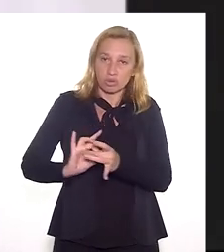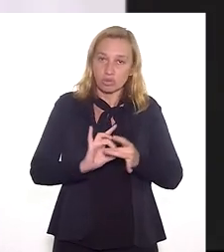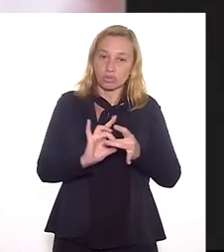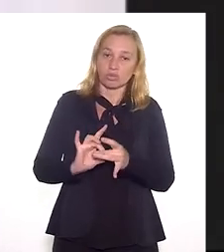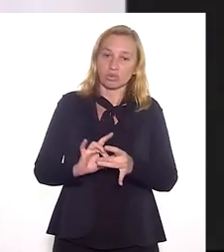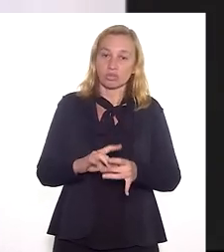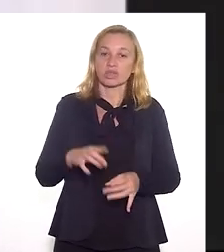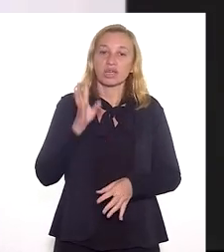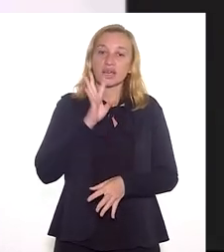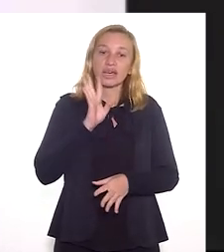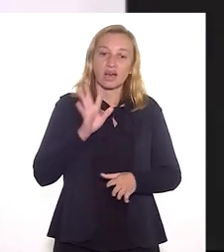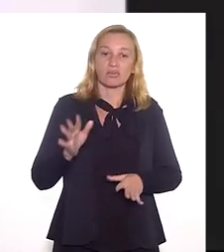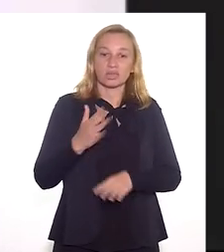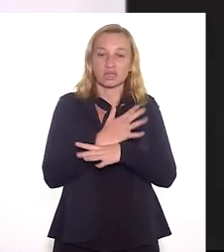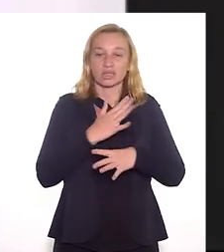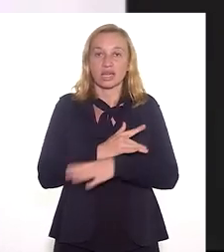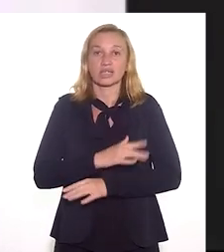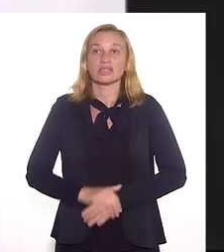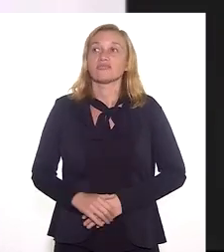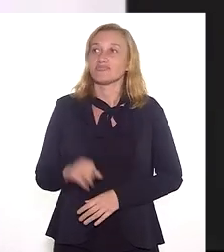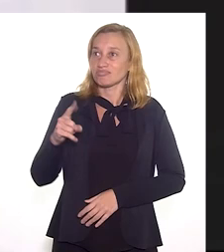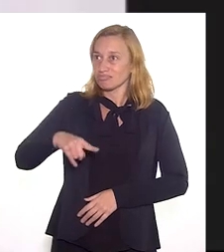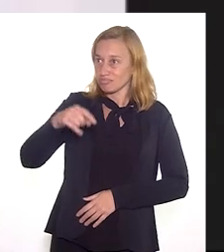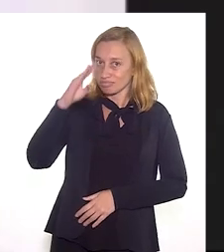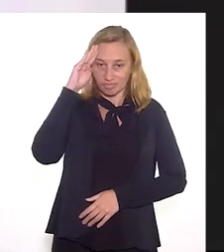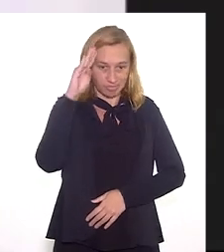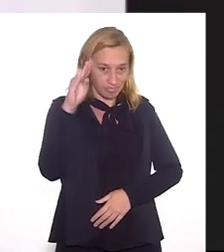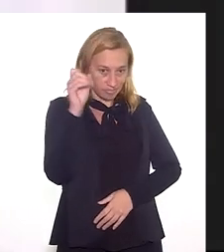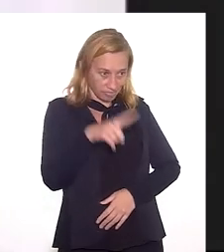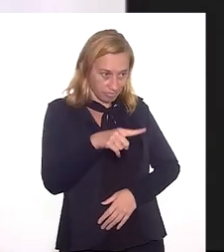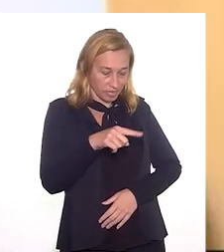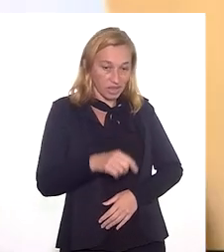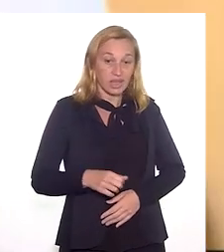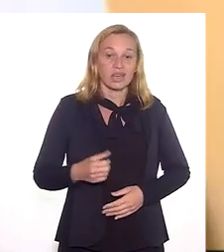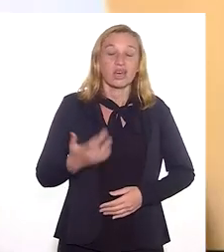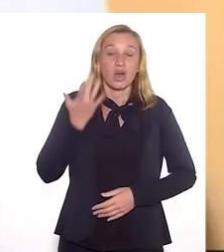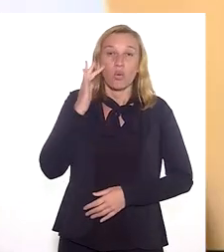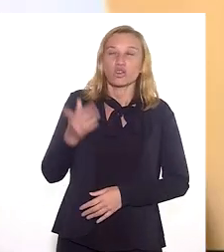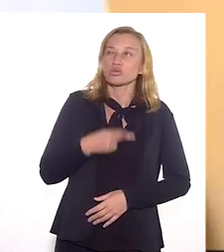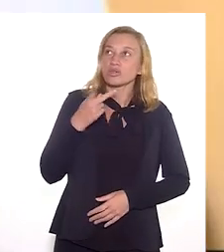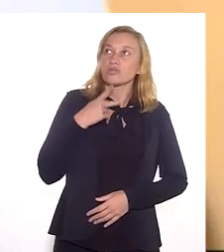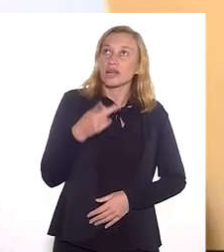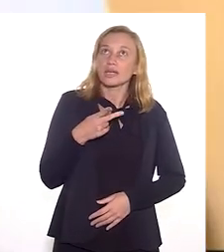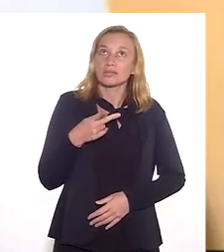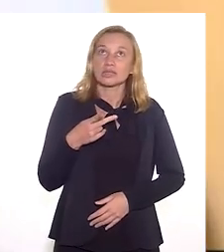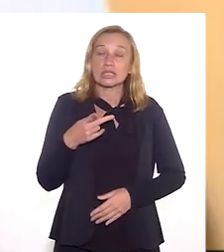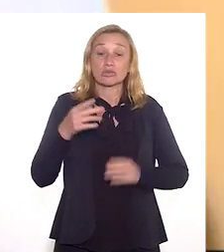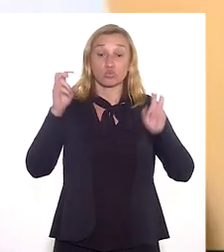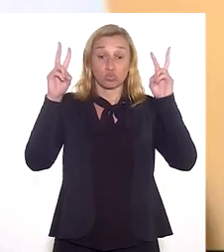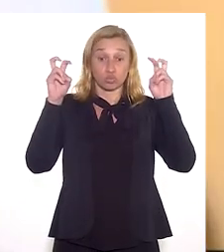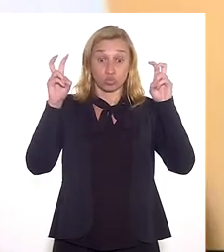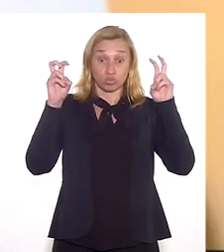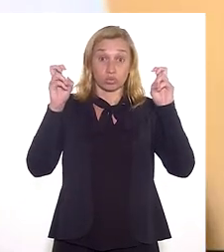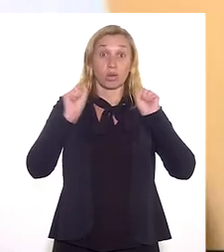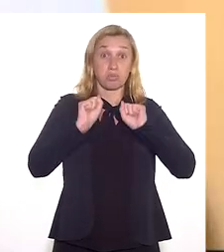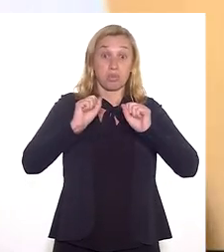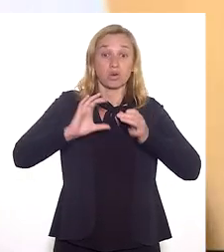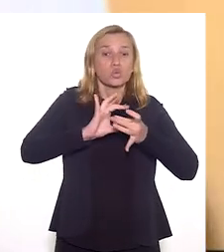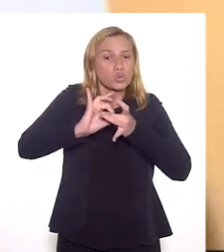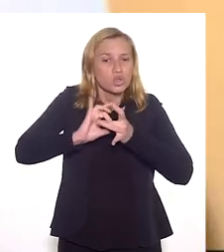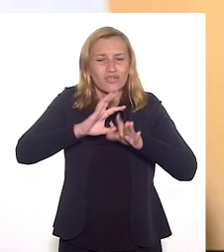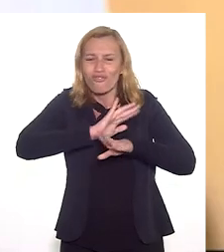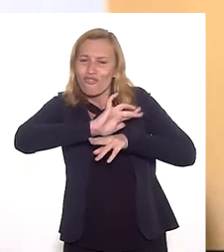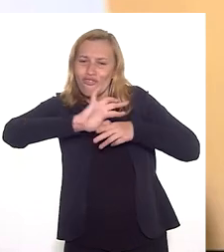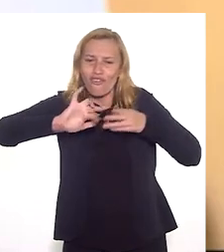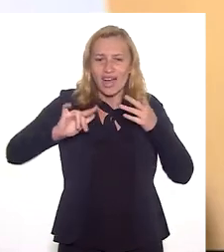e junto e unido para trazer algo tão bacana para a cidade. Que isso é fundamental, né? Eu acho que quando a gente fala de um